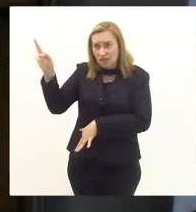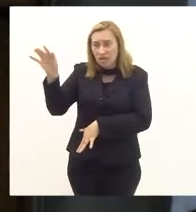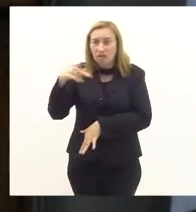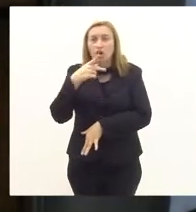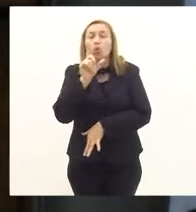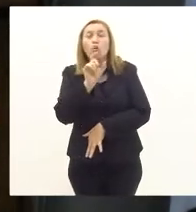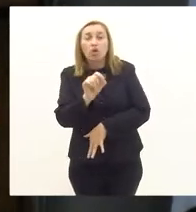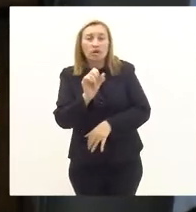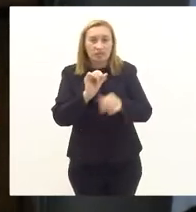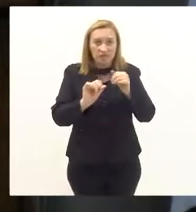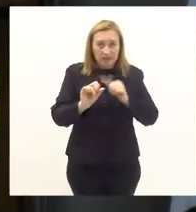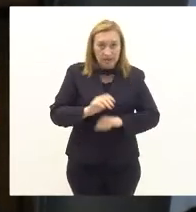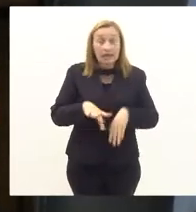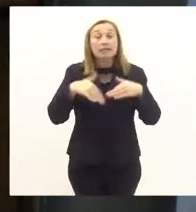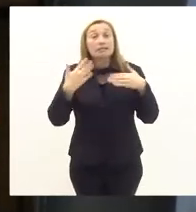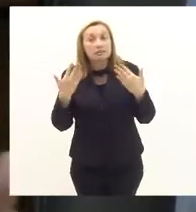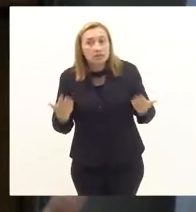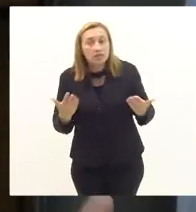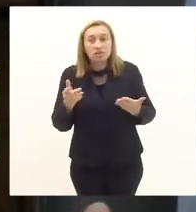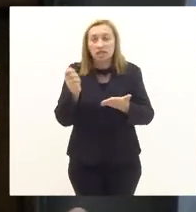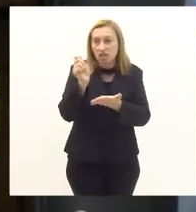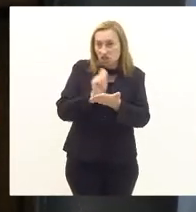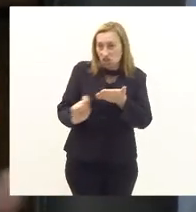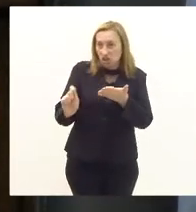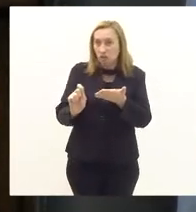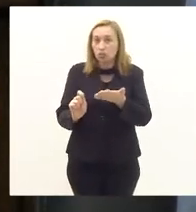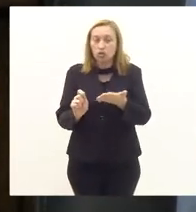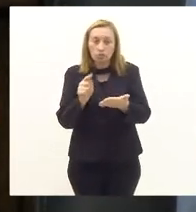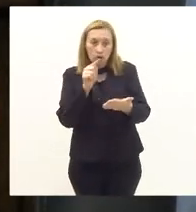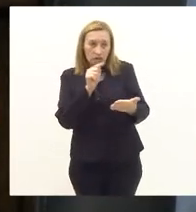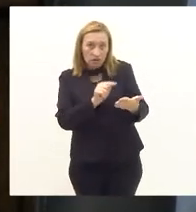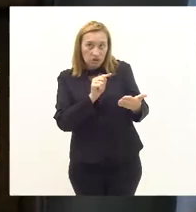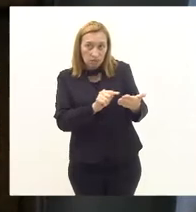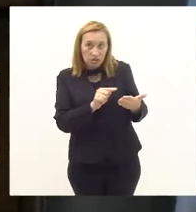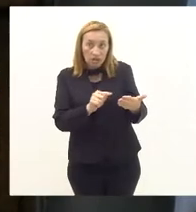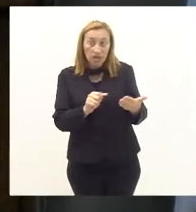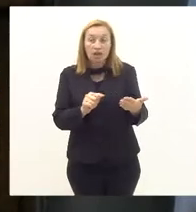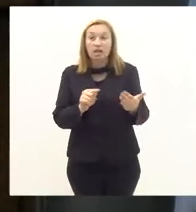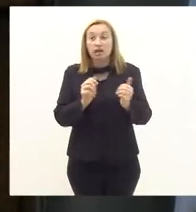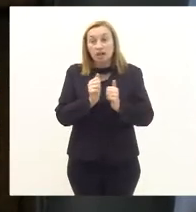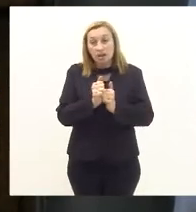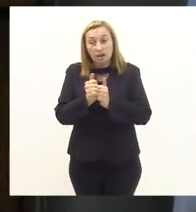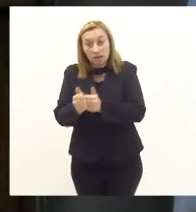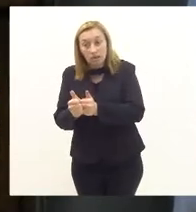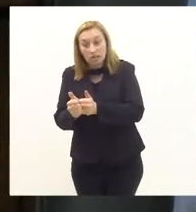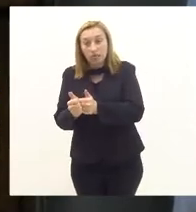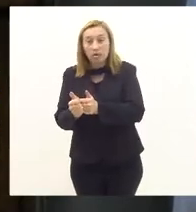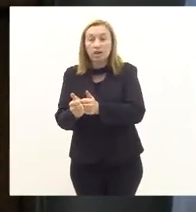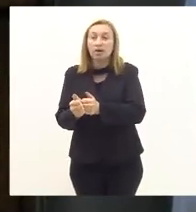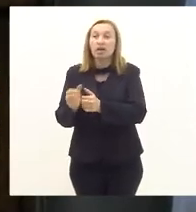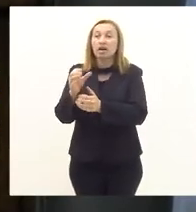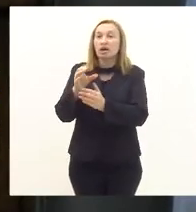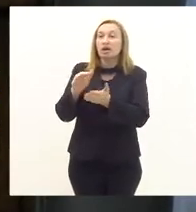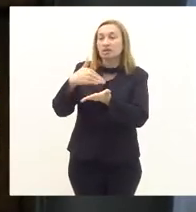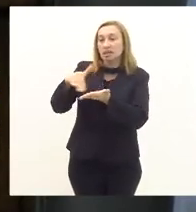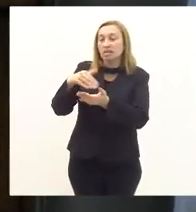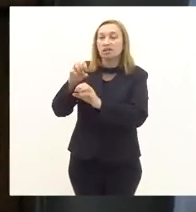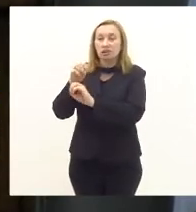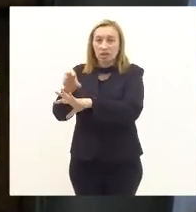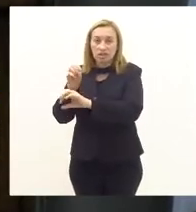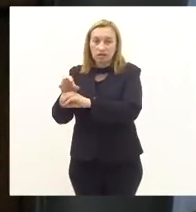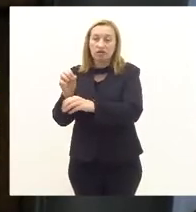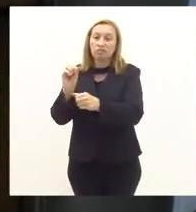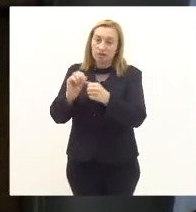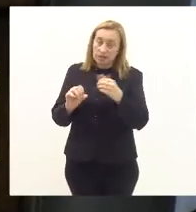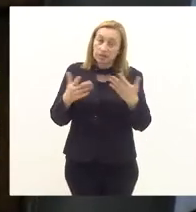é para ser feito. Então, está escrito dessa forma e assim que a SEDUC vai sendo pautada